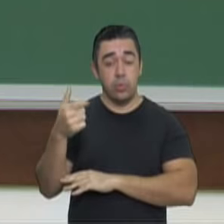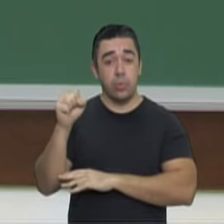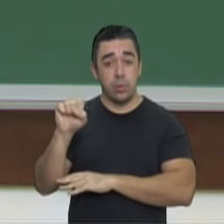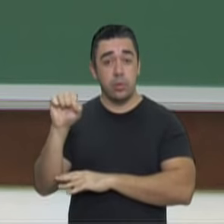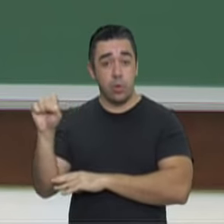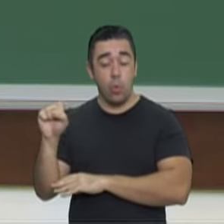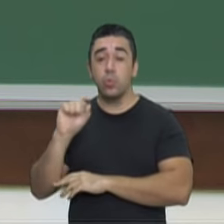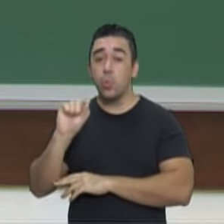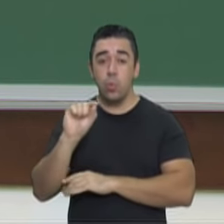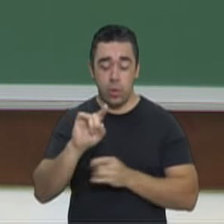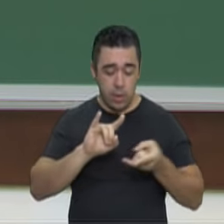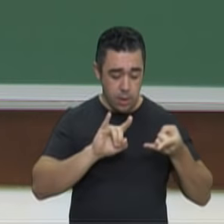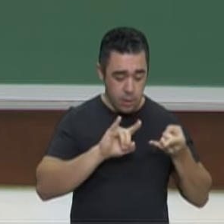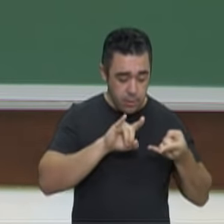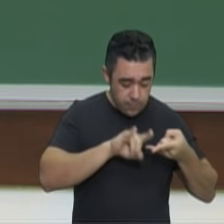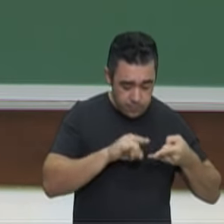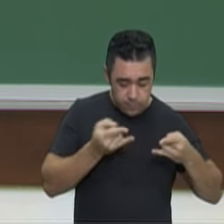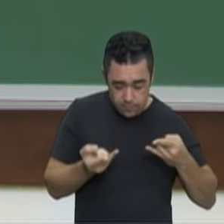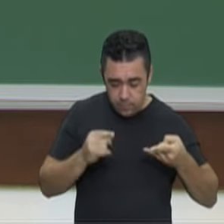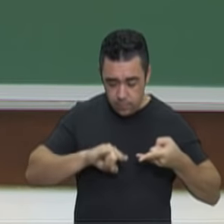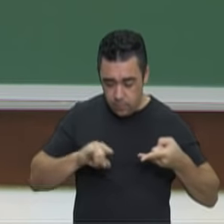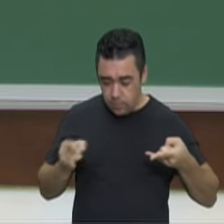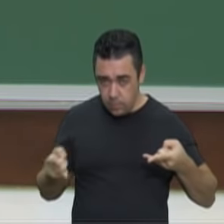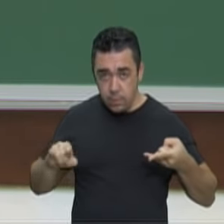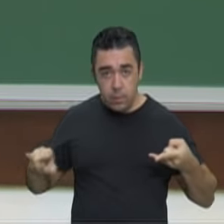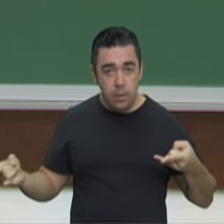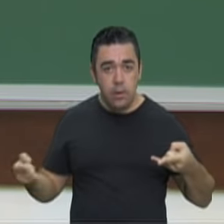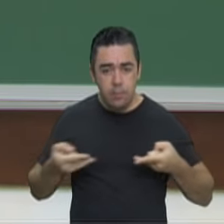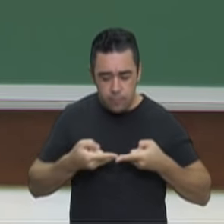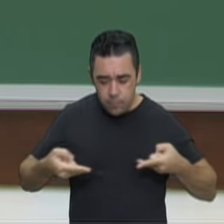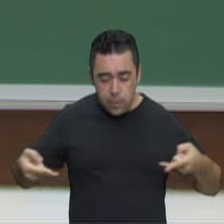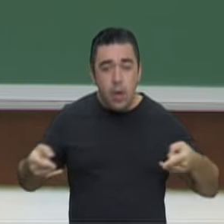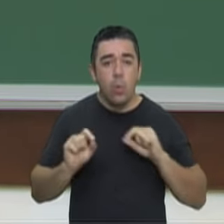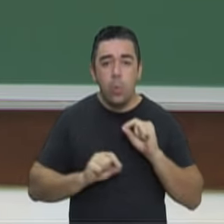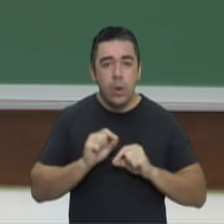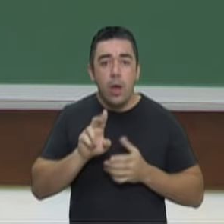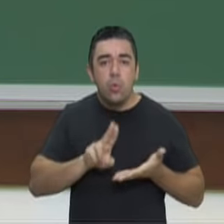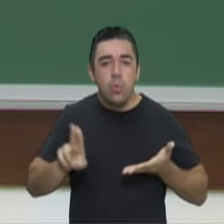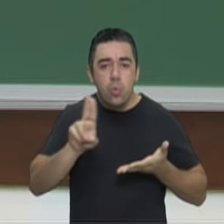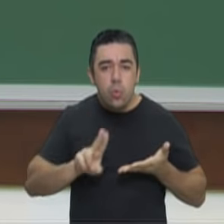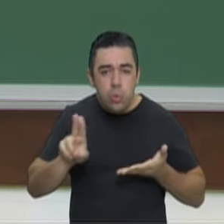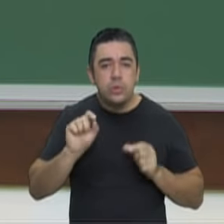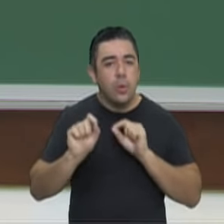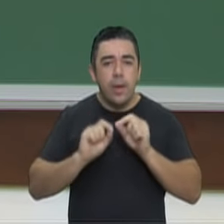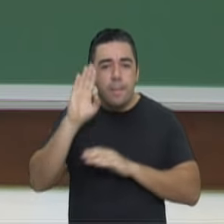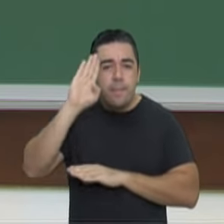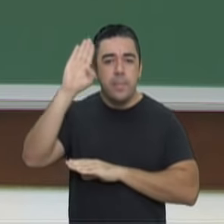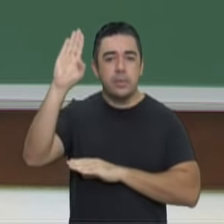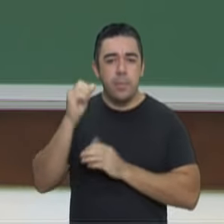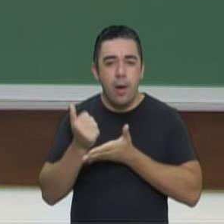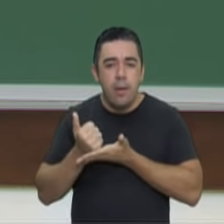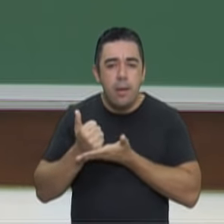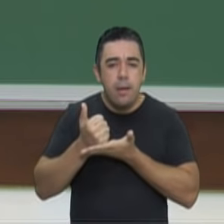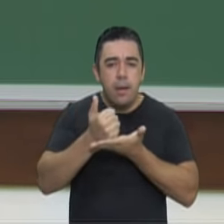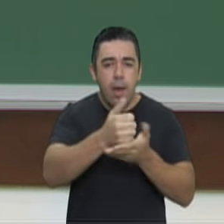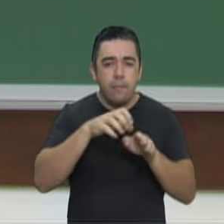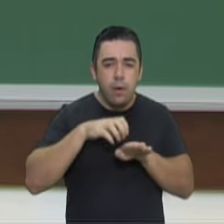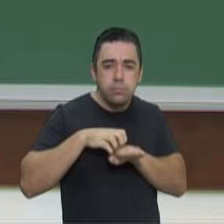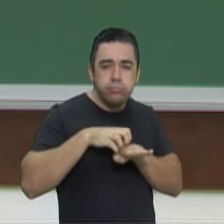ferroviária, de estradas de ferro, que são utilizadas predominantemente para transporte de cargas. Mas nós temos